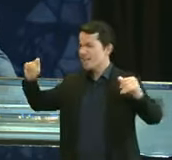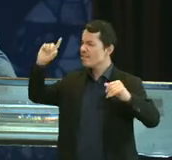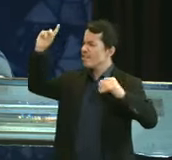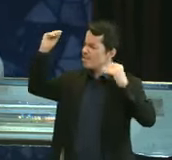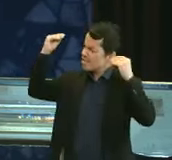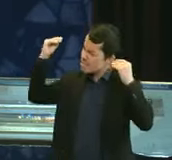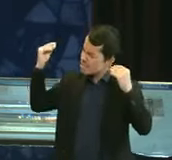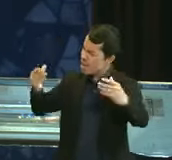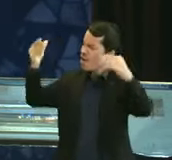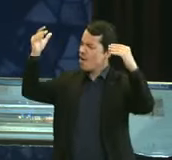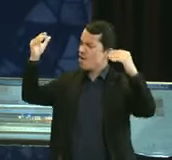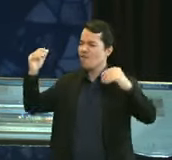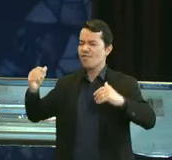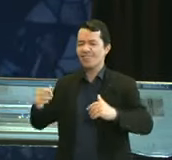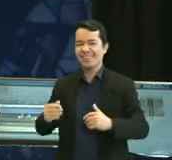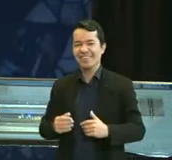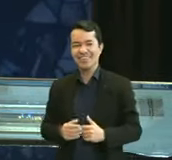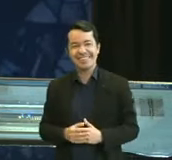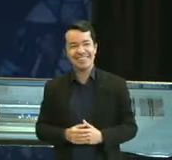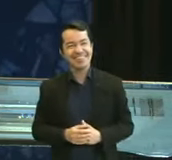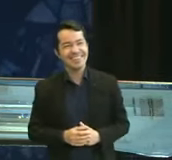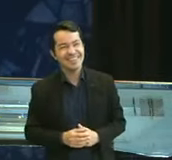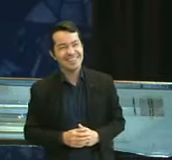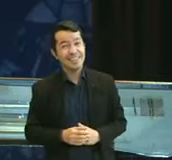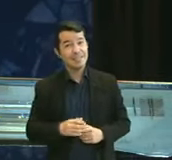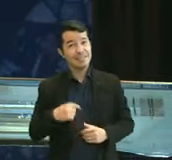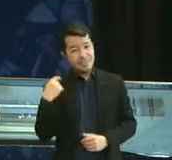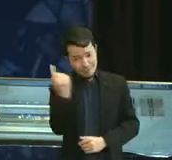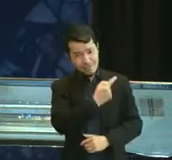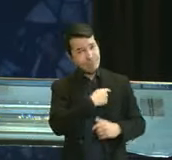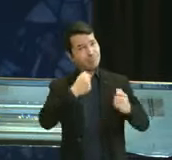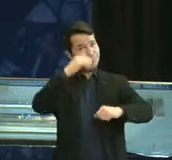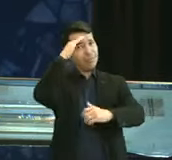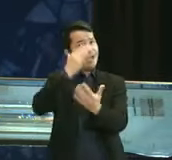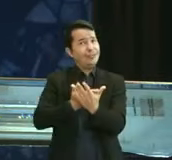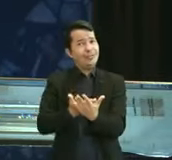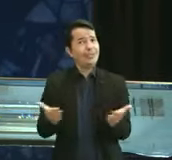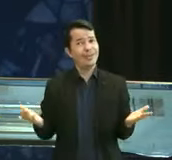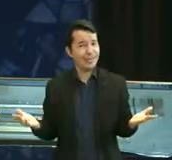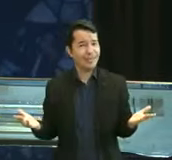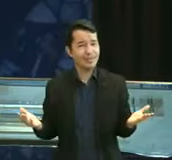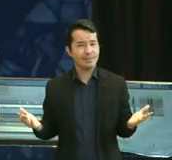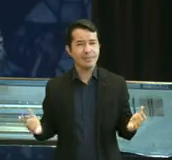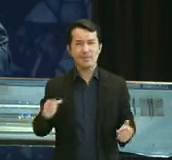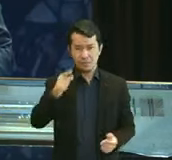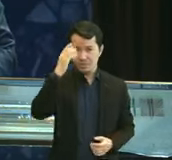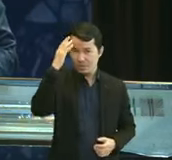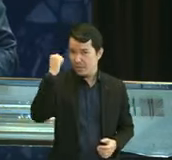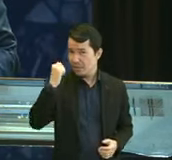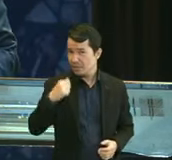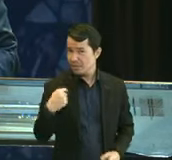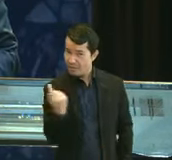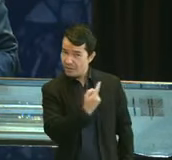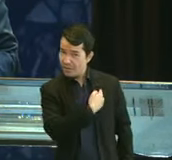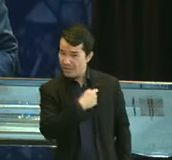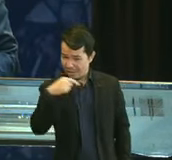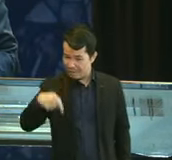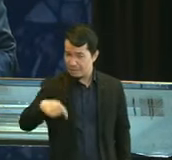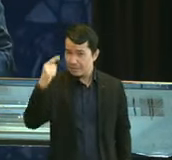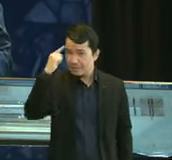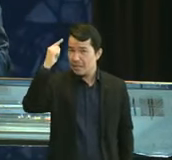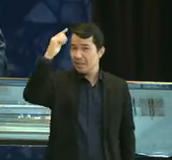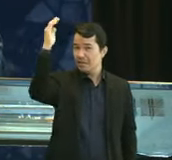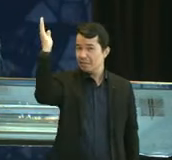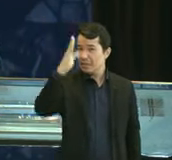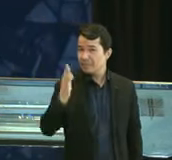Os prognósticos sobre o nosso país são os piores possíveis. Mas Deus quer levantar homens de fé